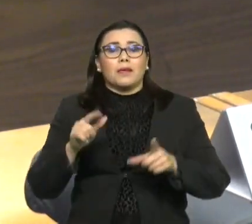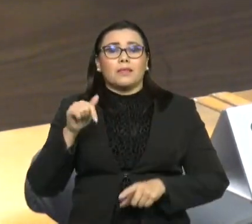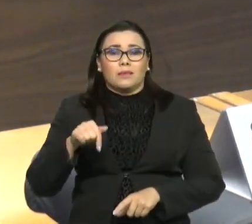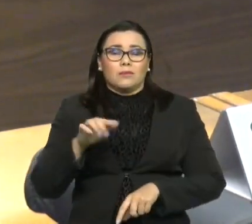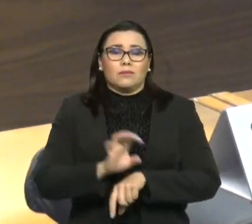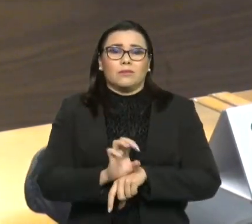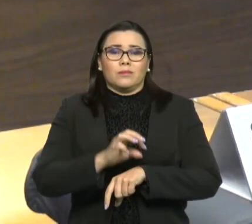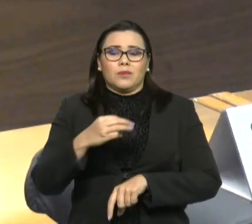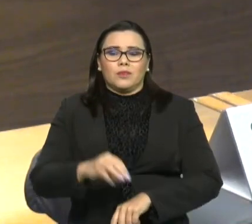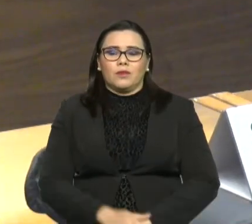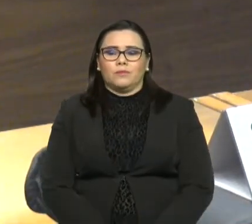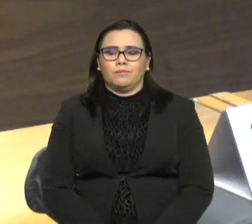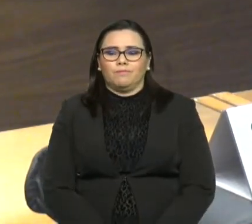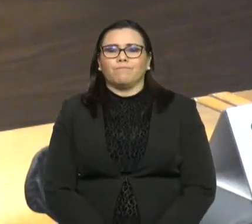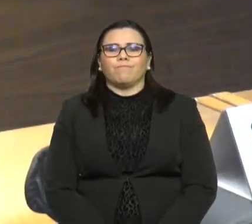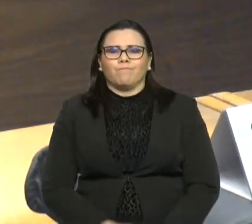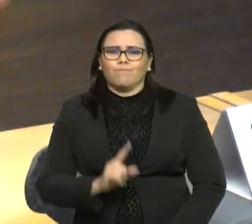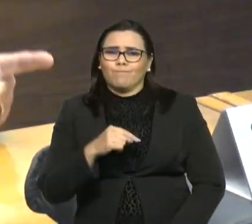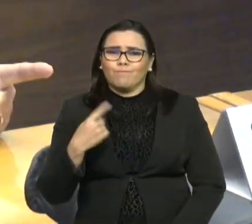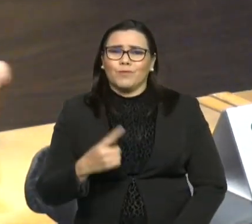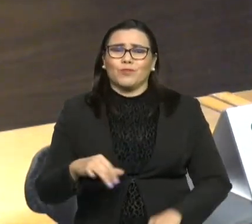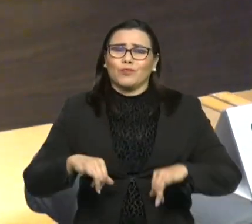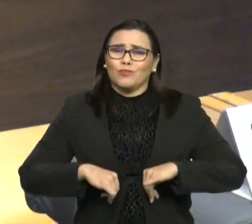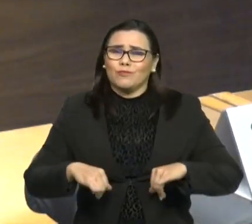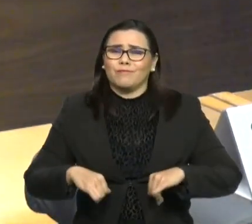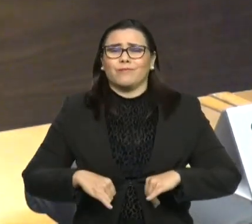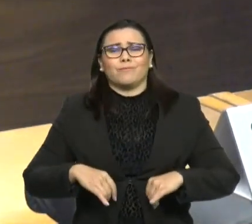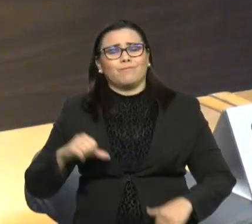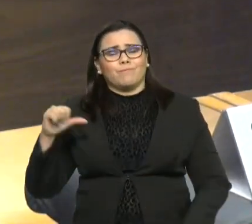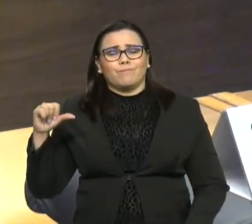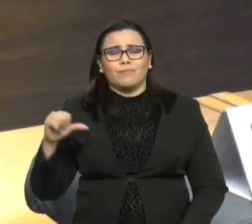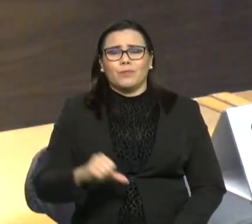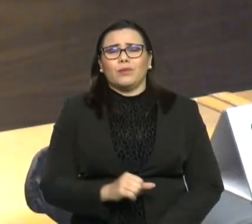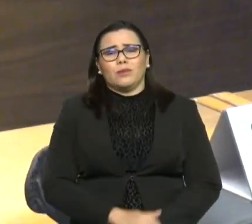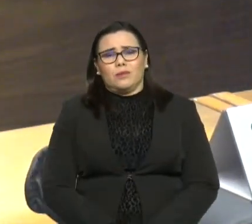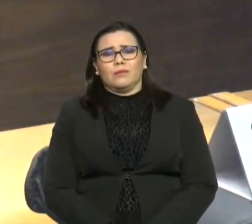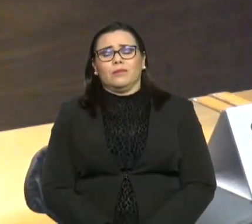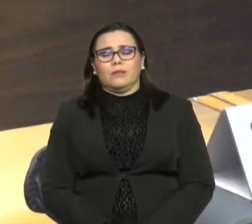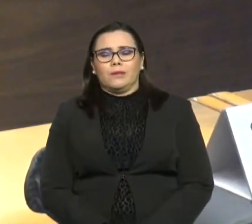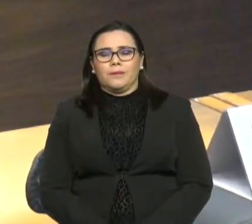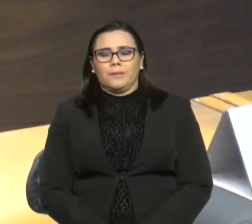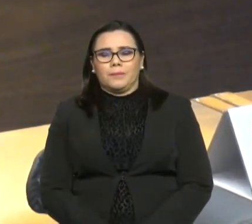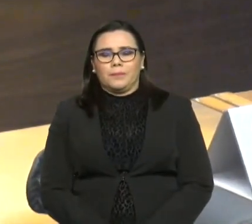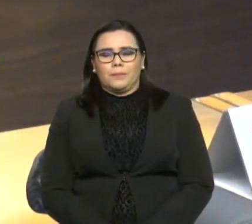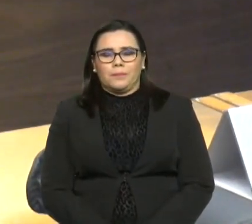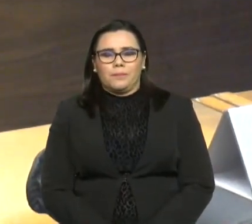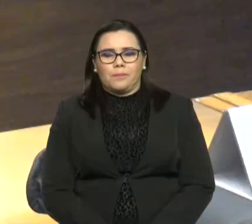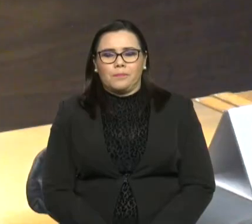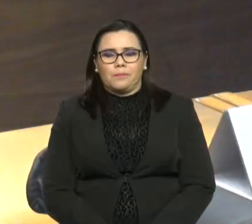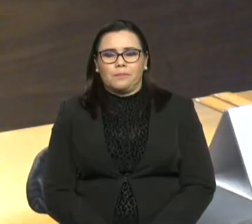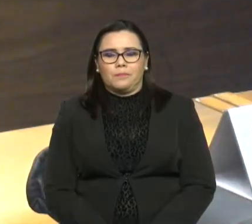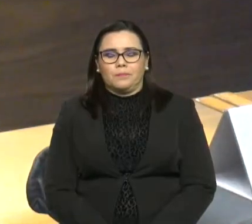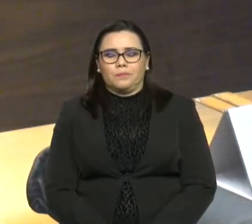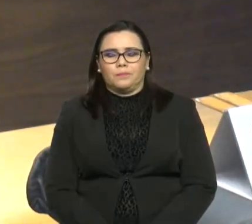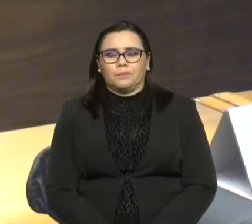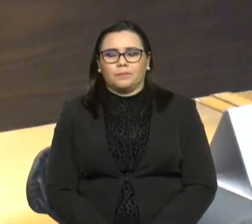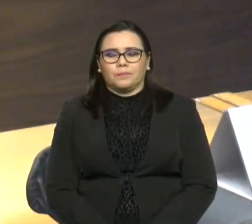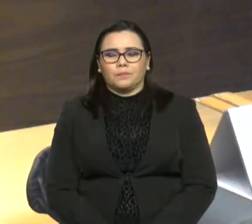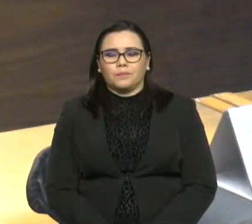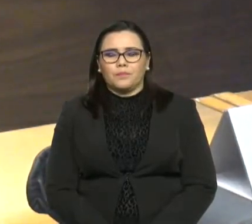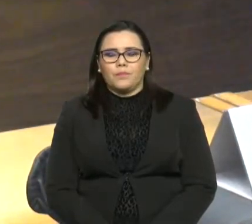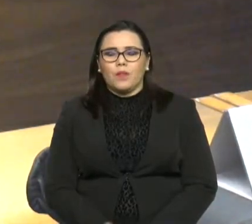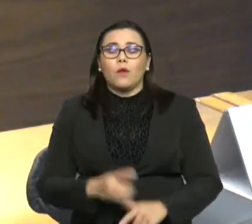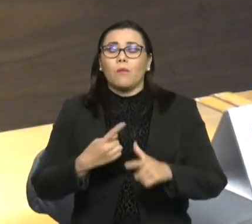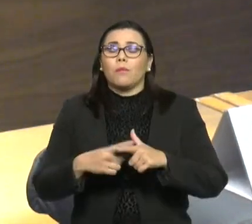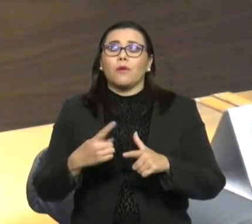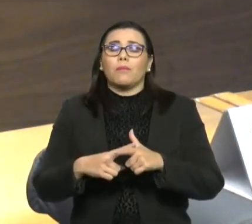temos padecido deste mal, que ora Vossa Excelência traz à tribuna, que é exatamente